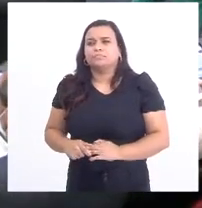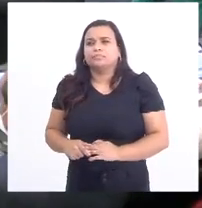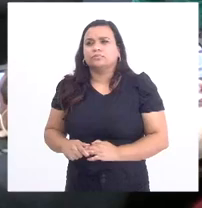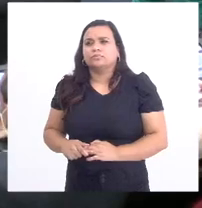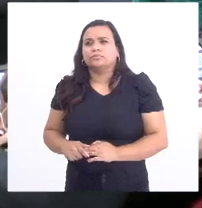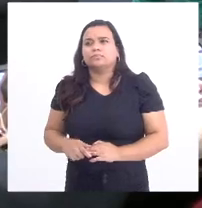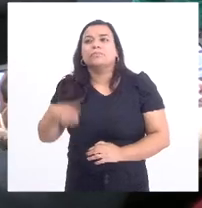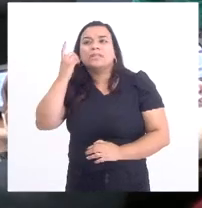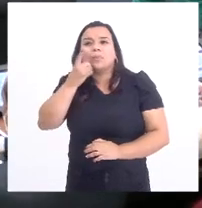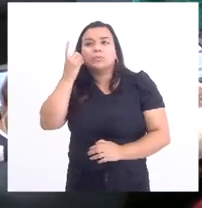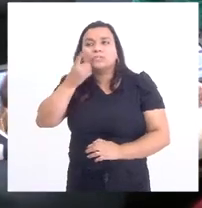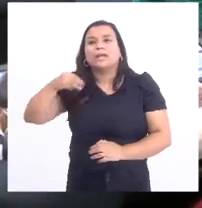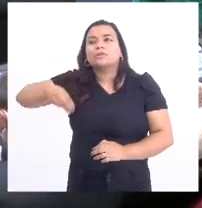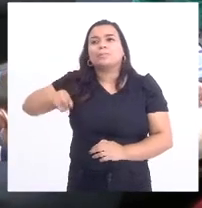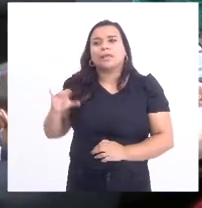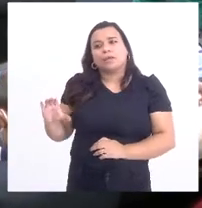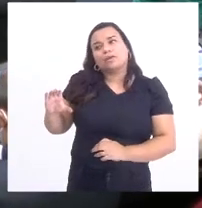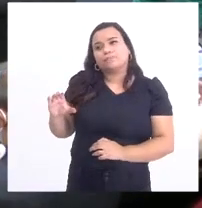Deputado Carlos Mink.